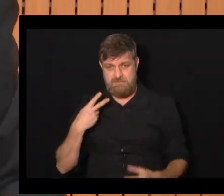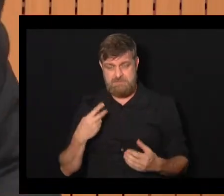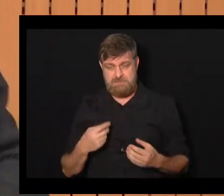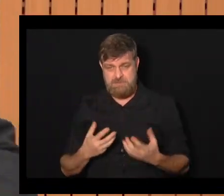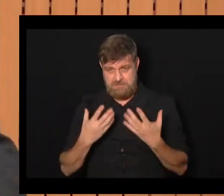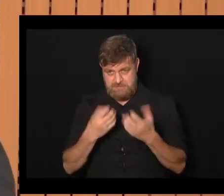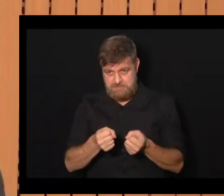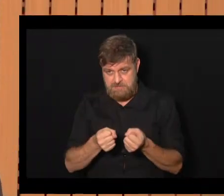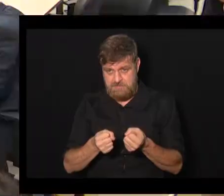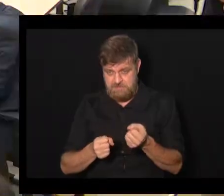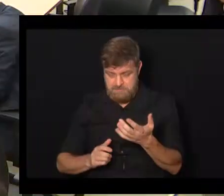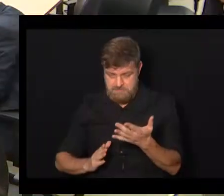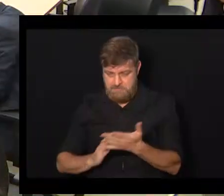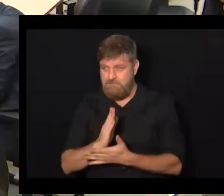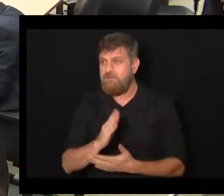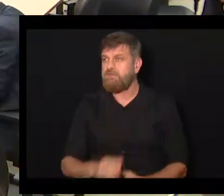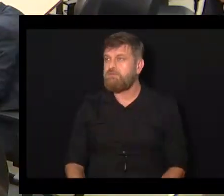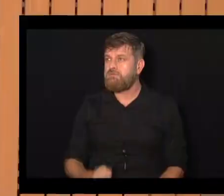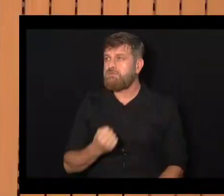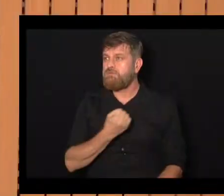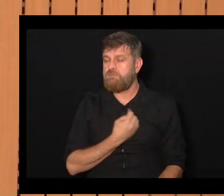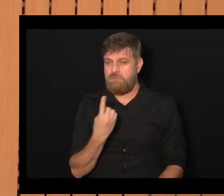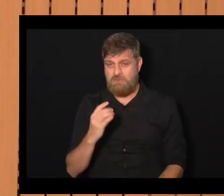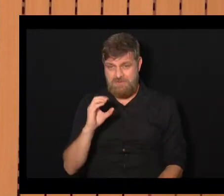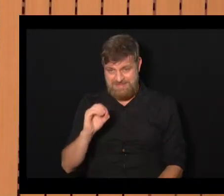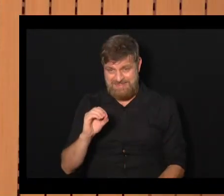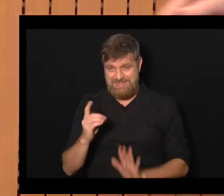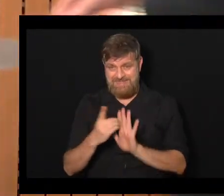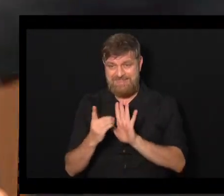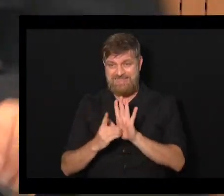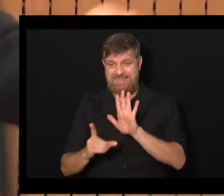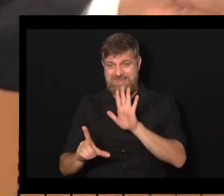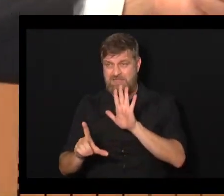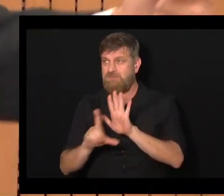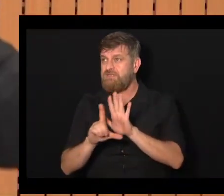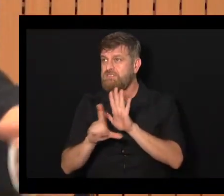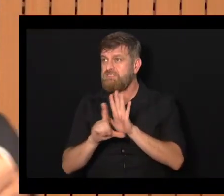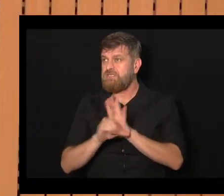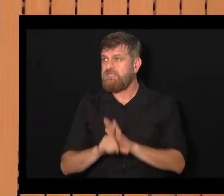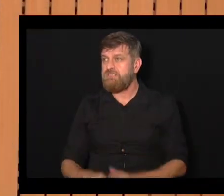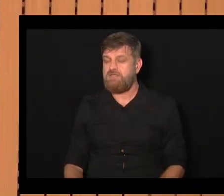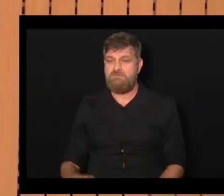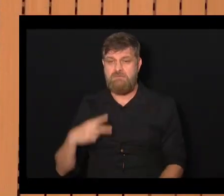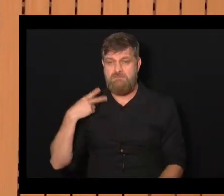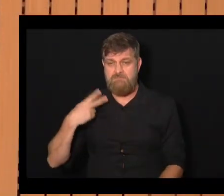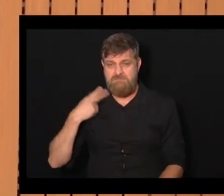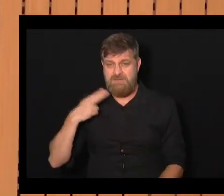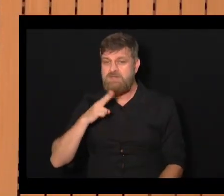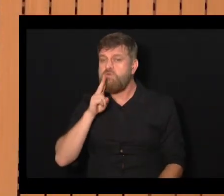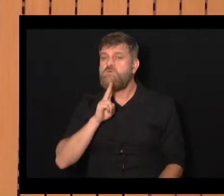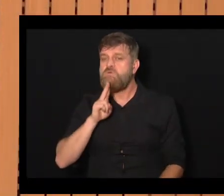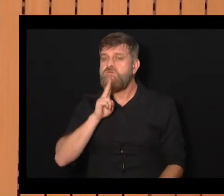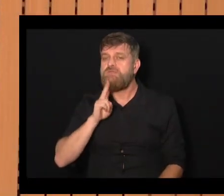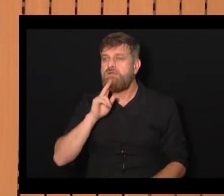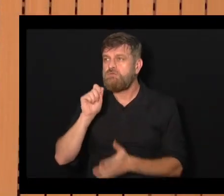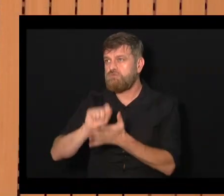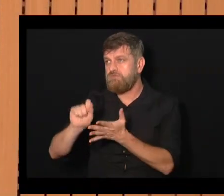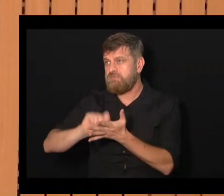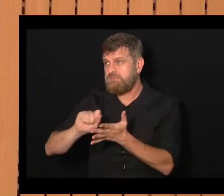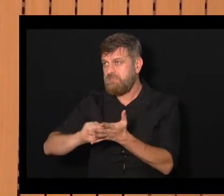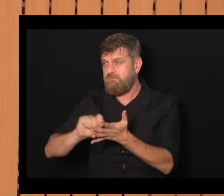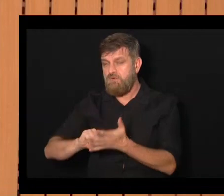favoráveis permaneçam como estão. Aprovado. Item 10. Turno em discussão e votação do projeto de decreto legislativo 6119,